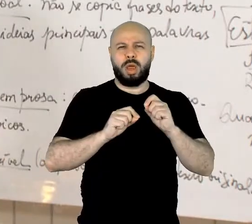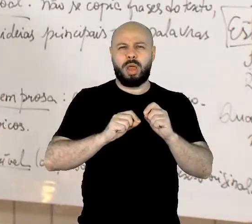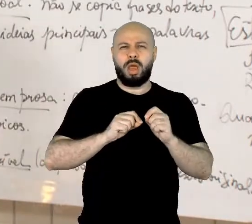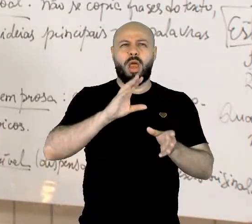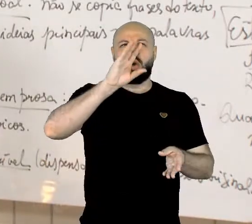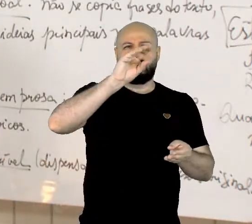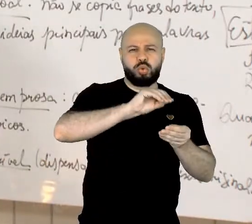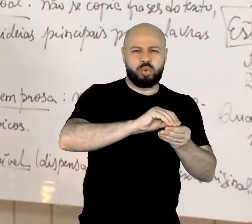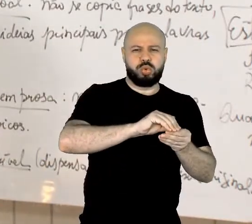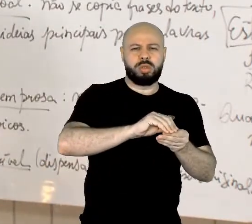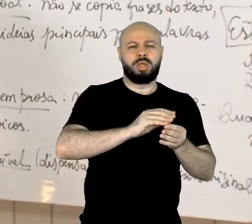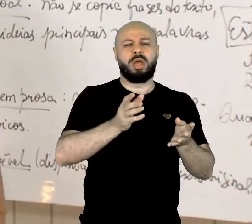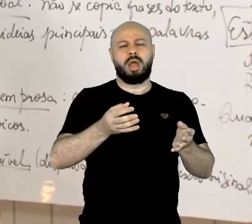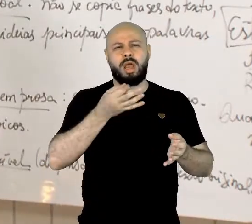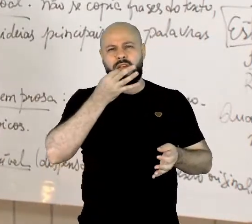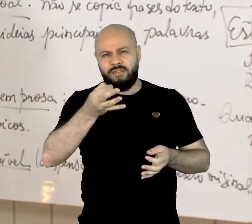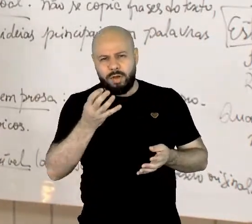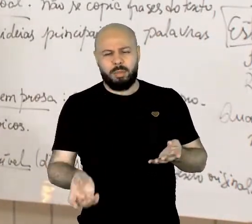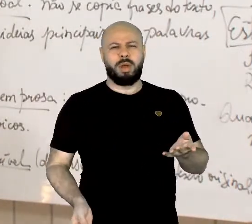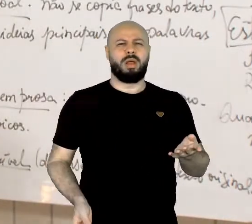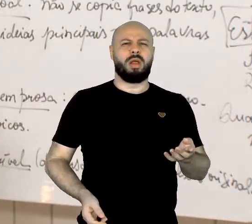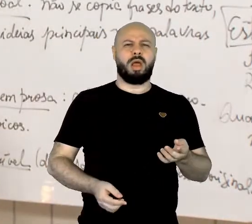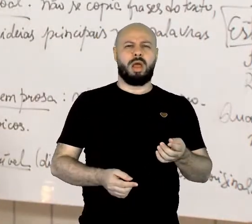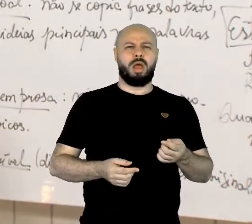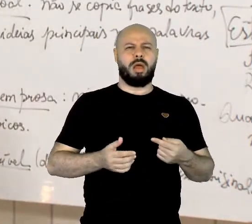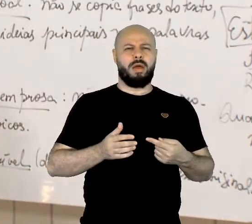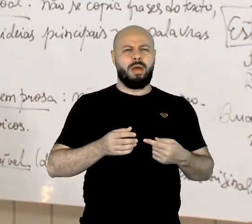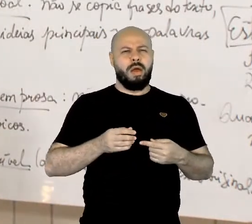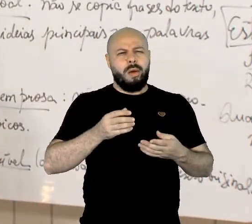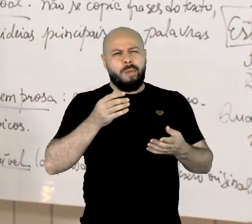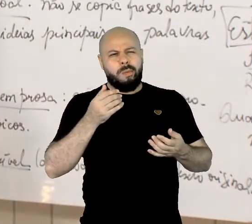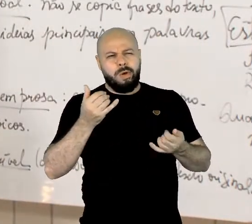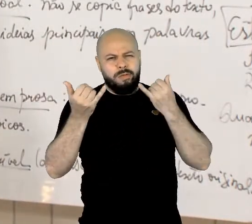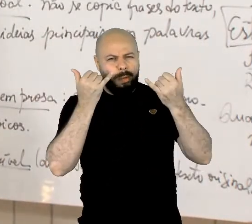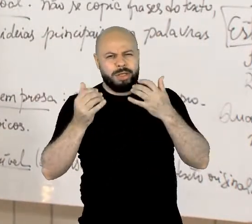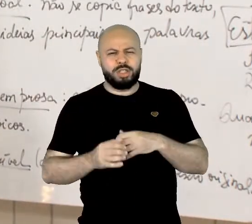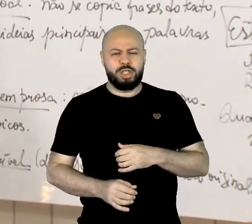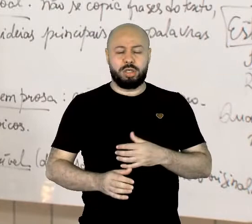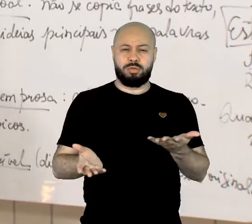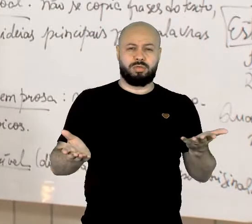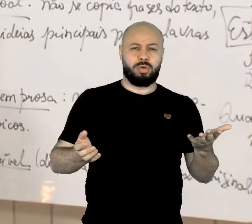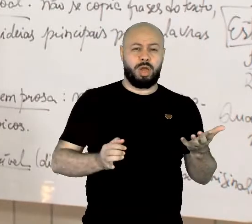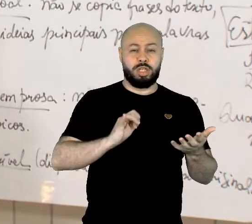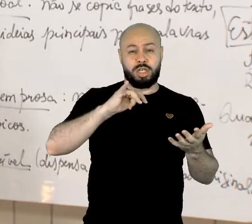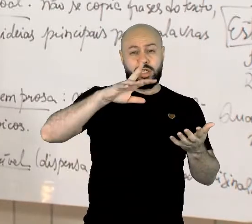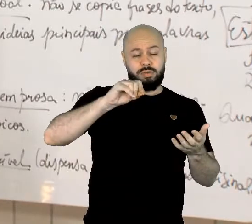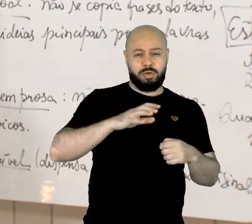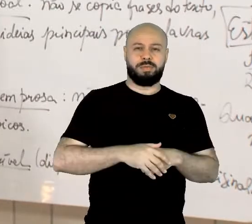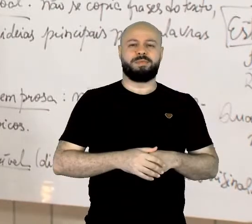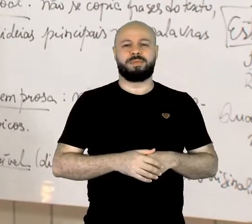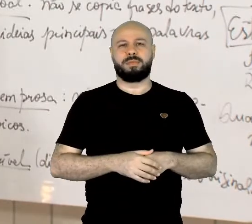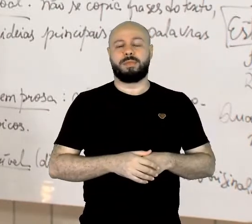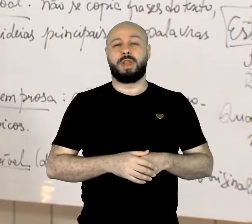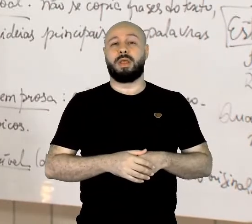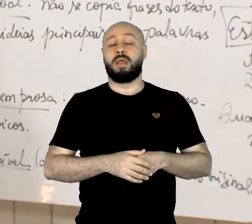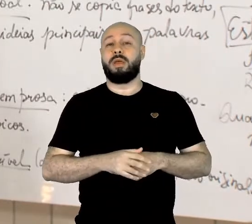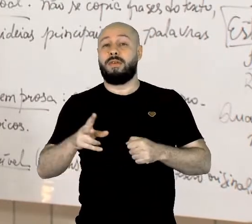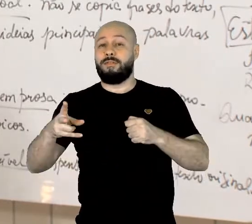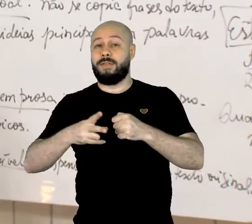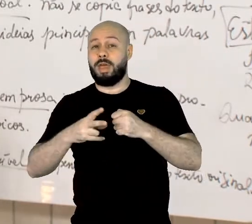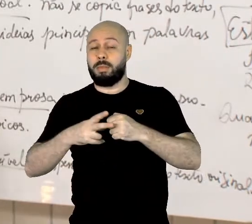divididos, né? Crítico, informativo, indicativo. Estudamos sobre presente do modo indicativo e presente do